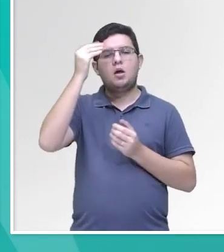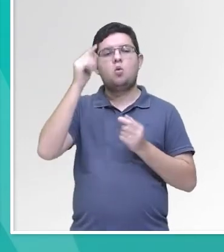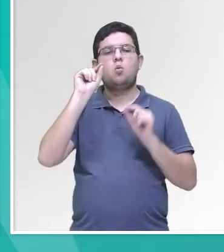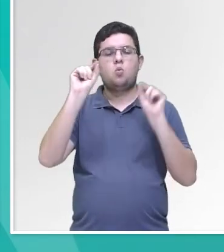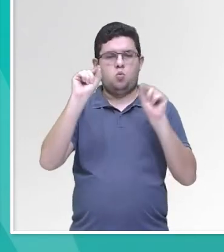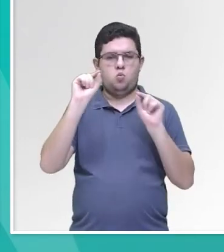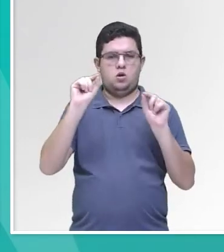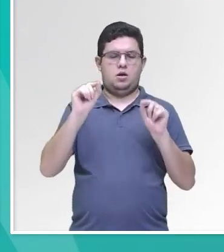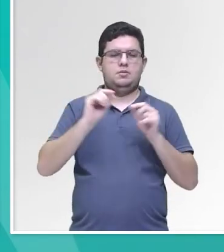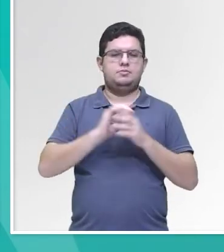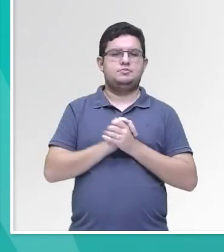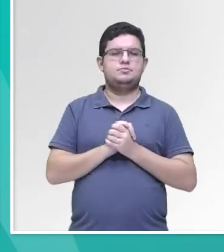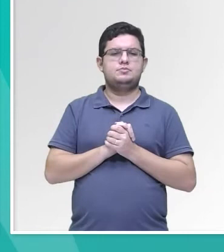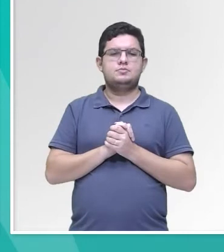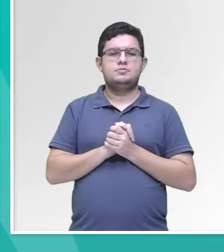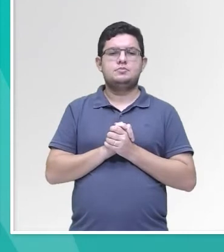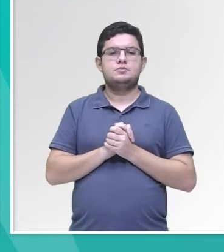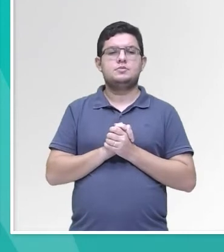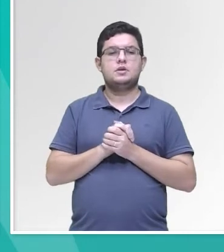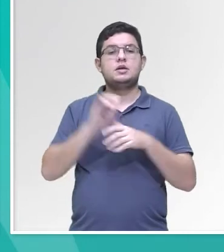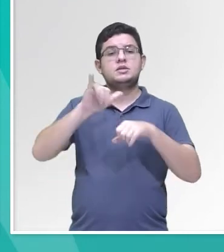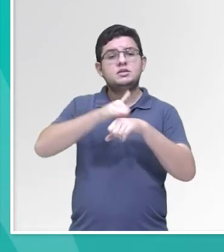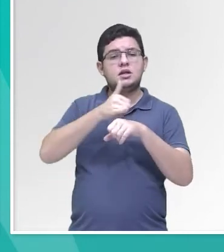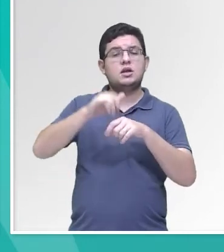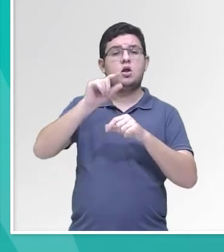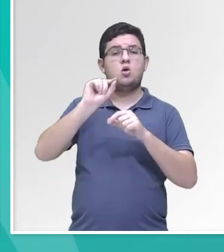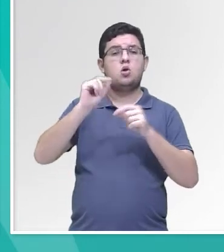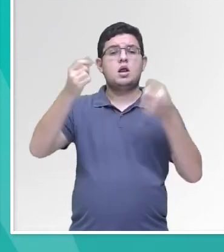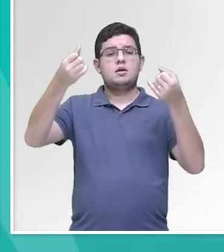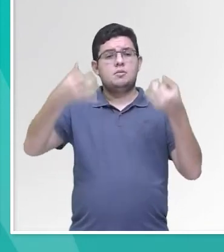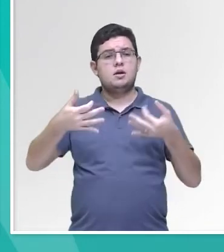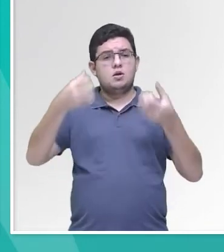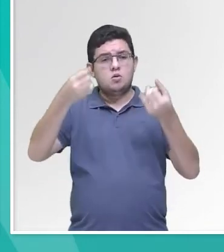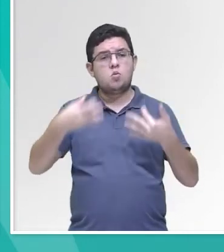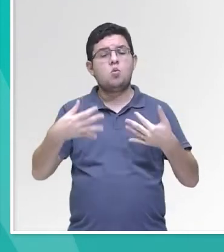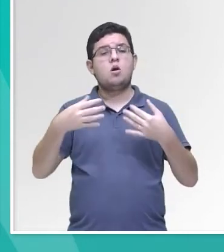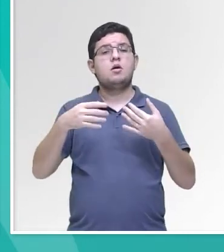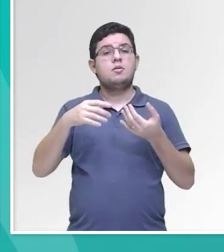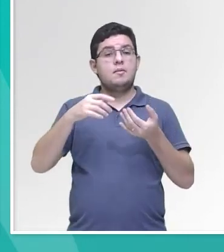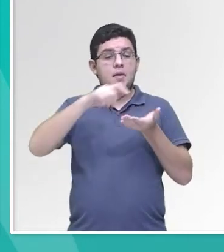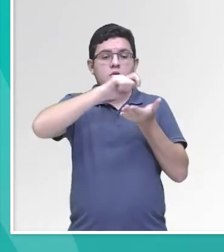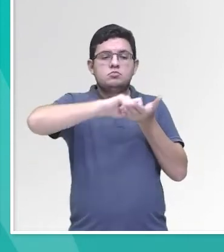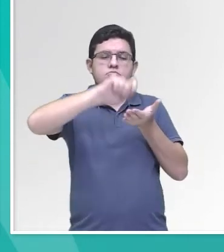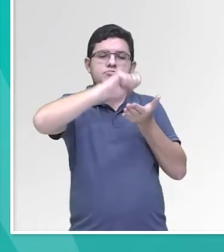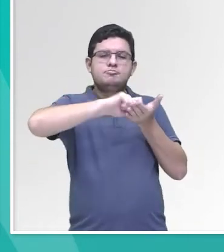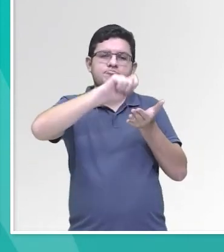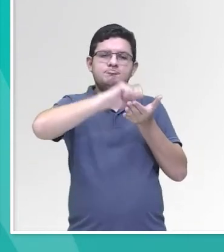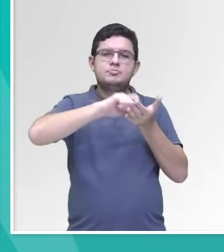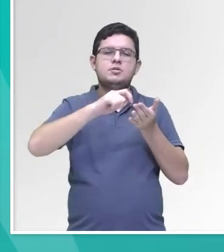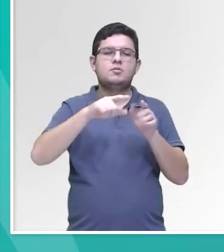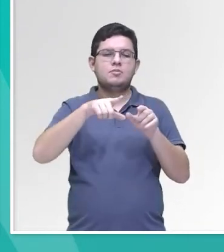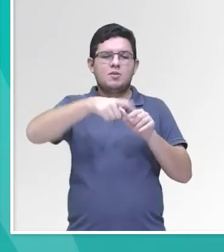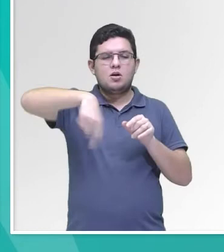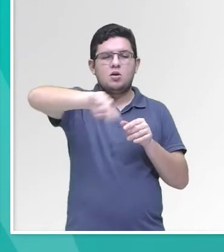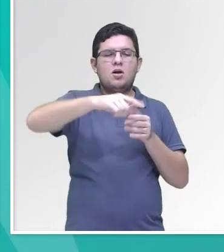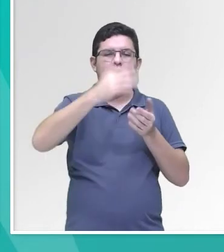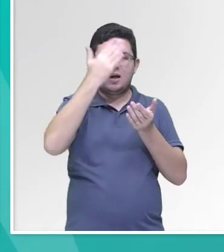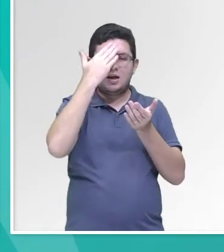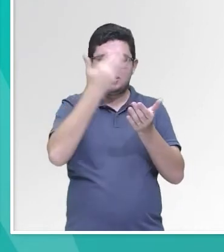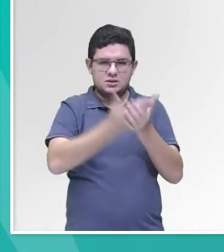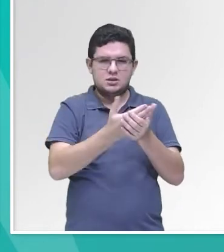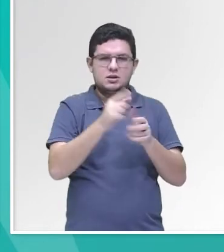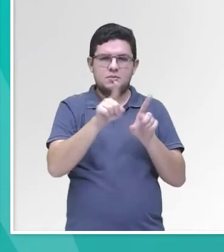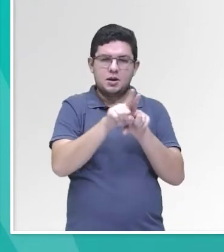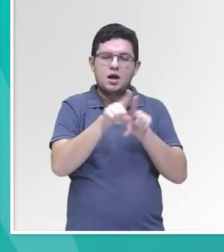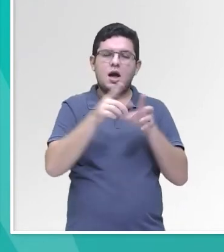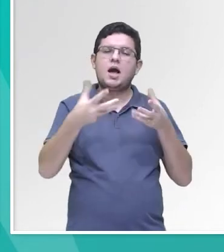estratégias argumentativas são os recursos de que o autor dispõe para construir a credibilidade e a aceitabilidade do seu